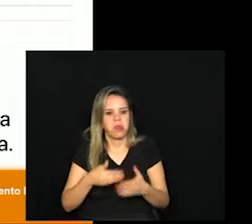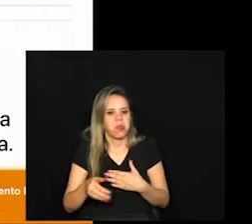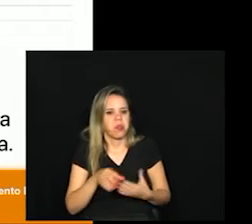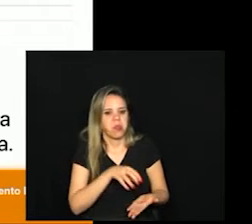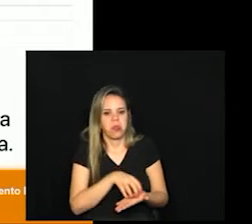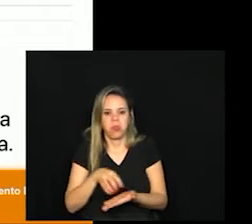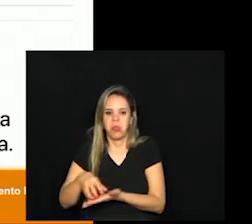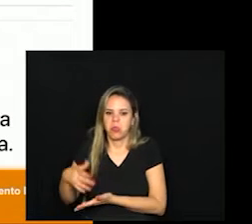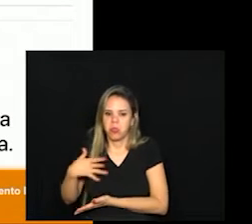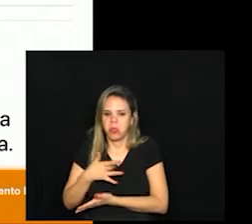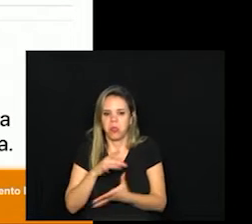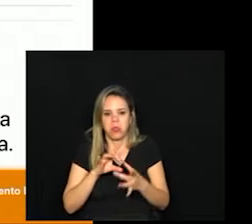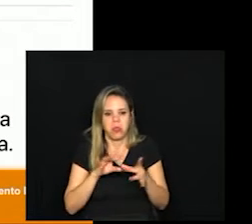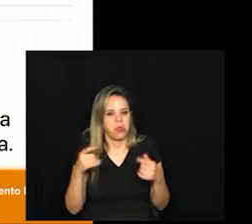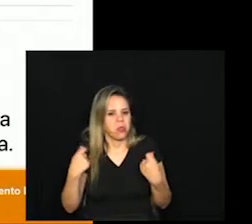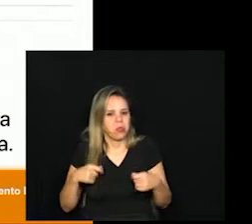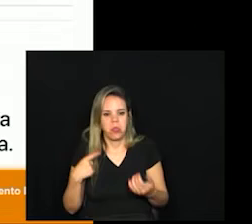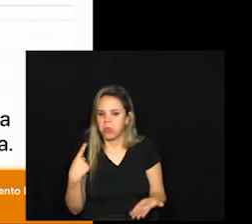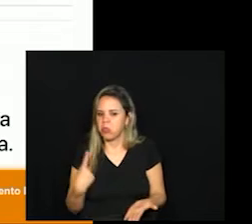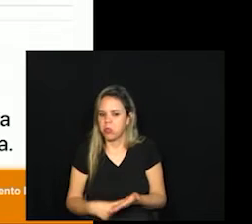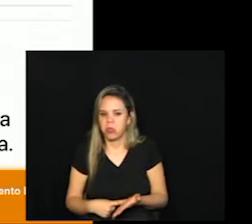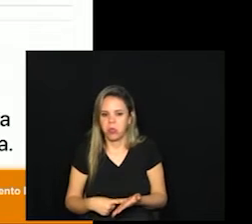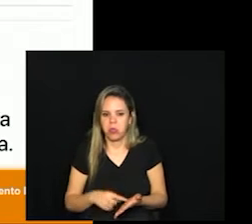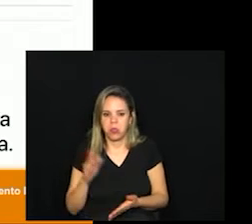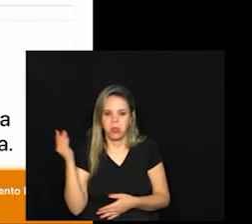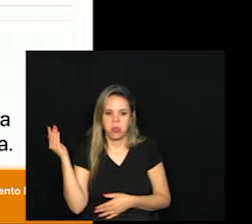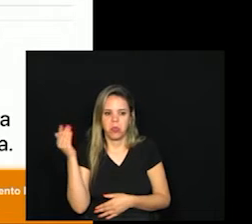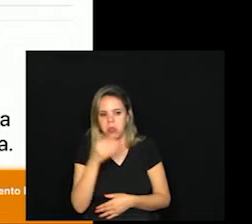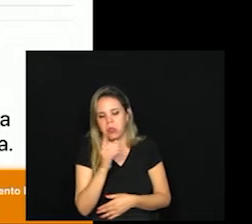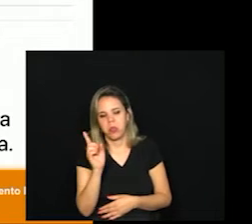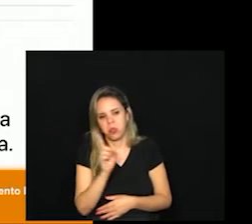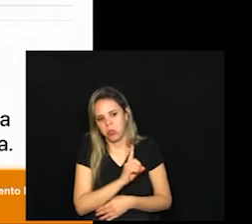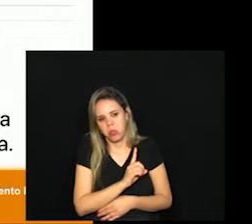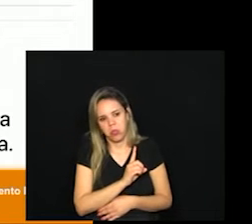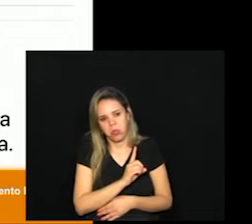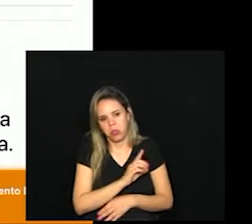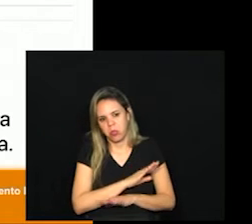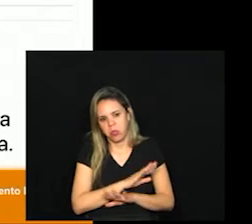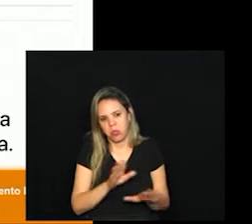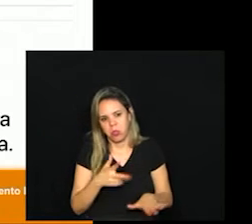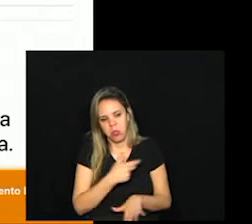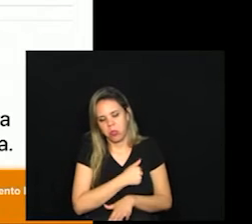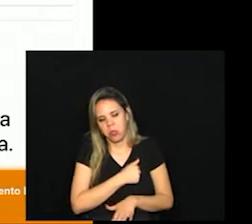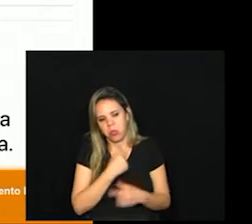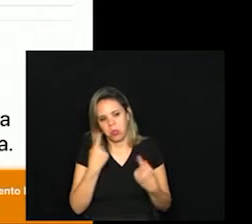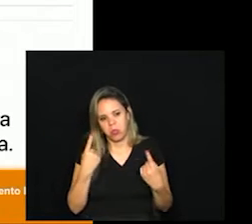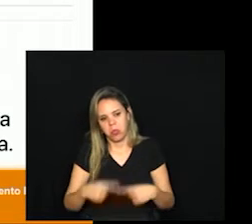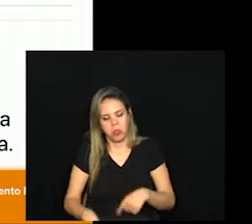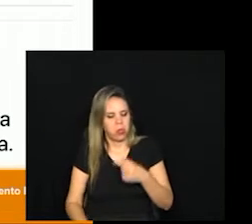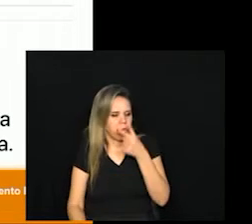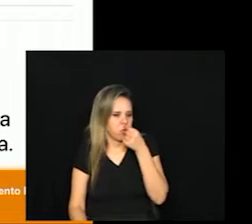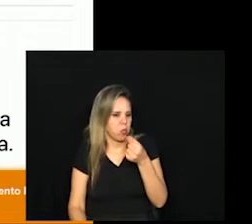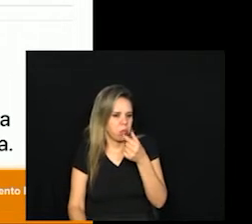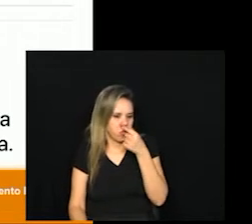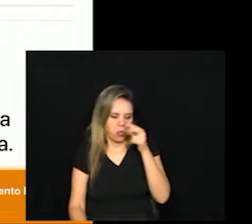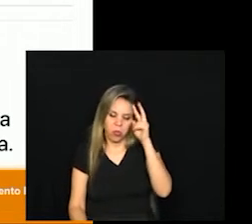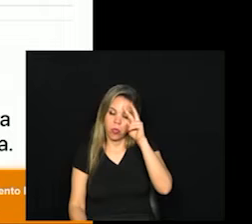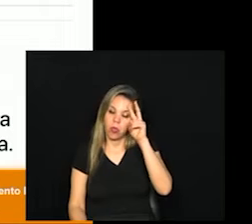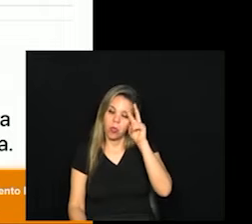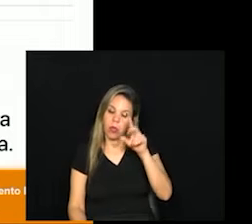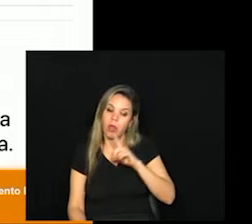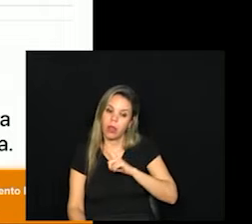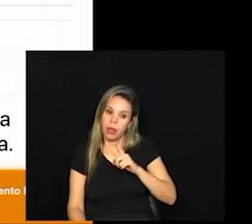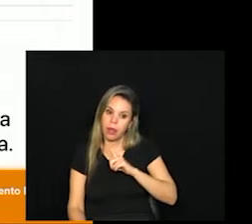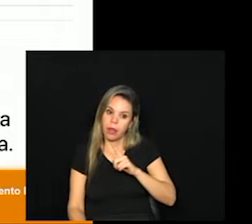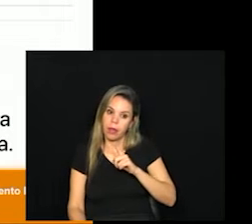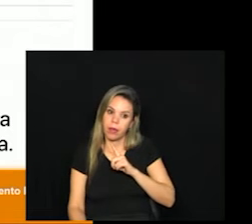centro de saúde. Essa não precisa agendar, essa é só chegar no centro de saúde e se vacinar contra o vírus de influenza, lembrando que tem